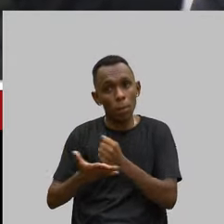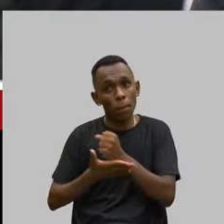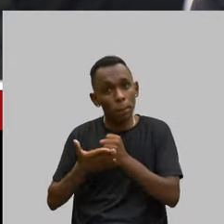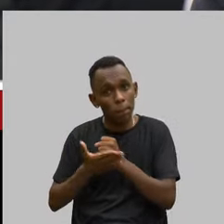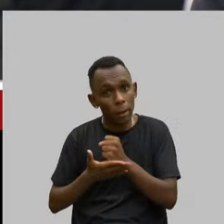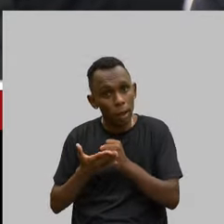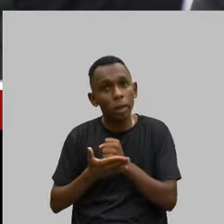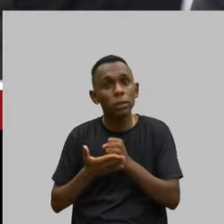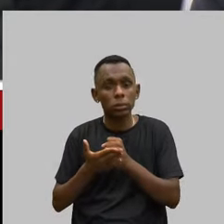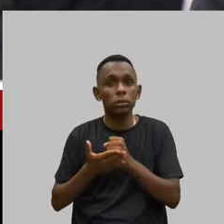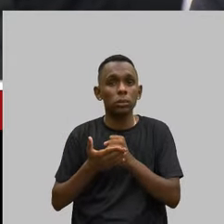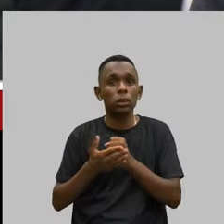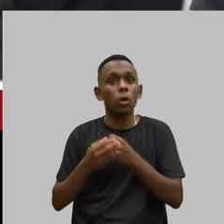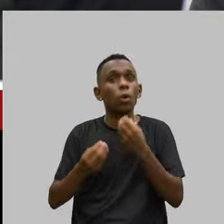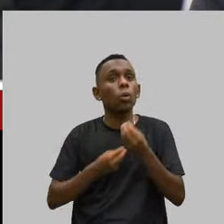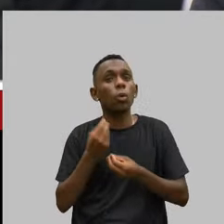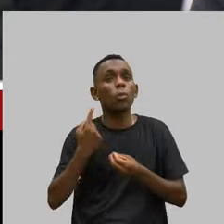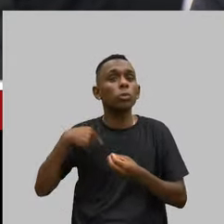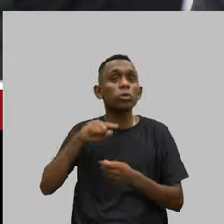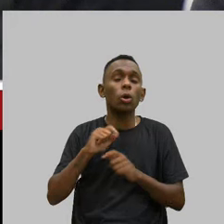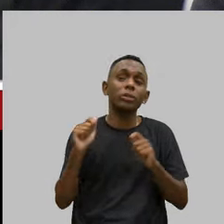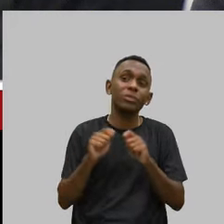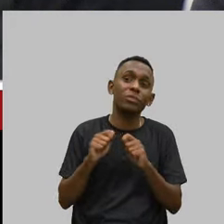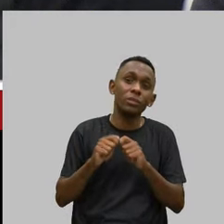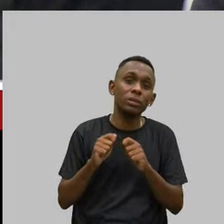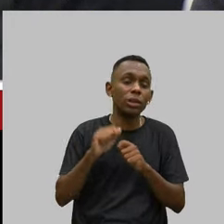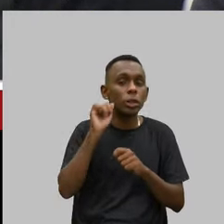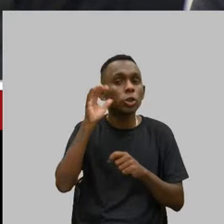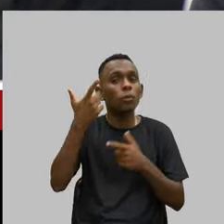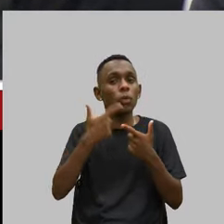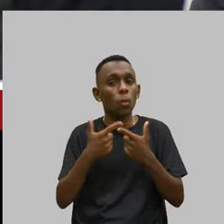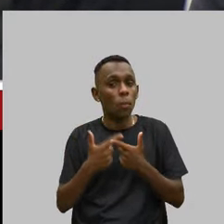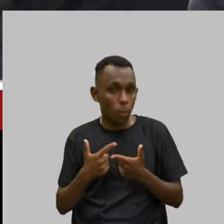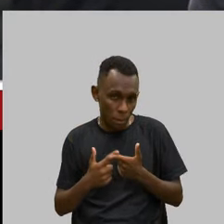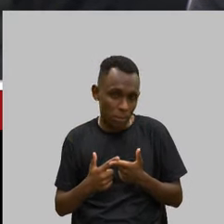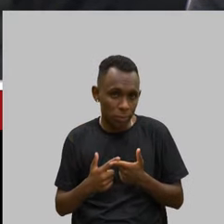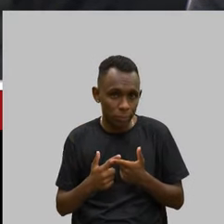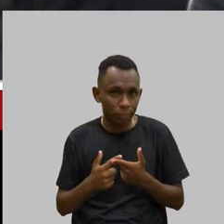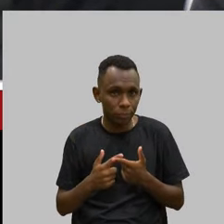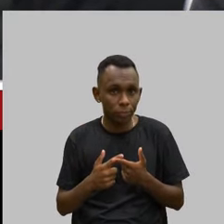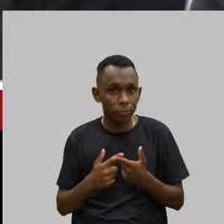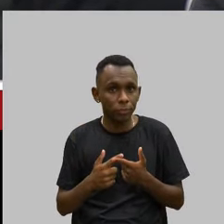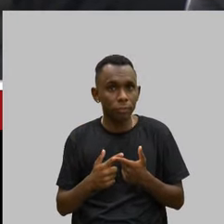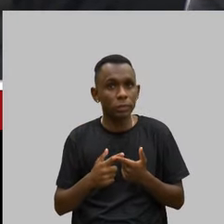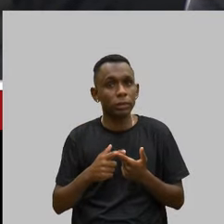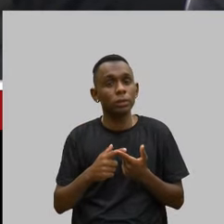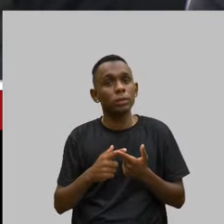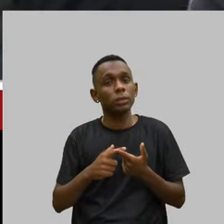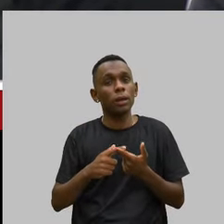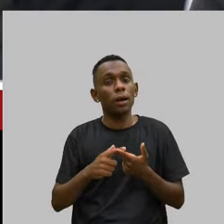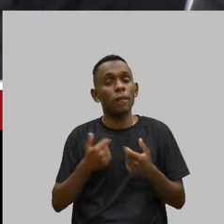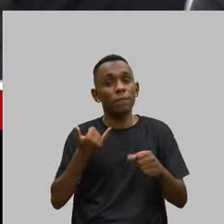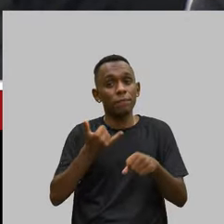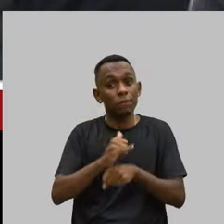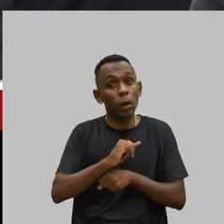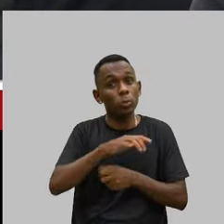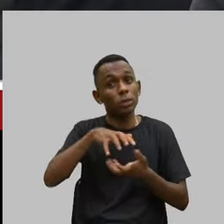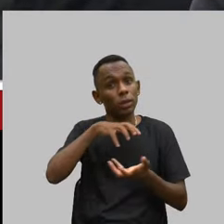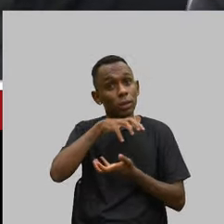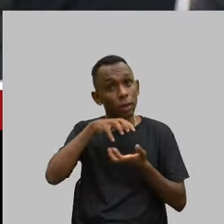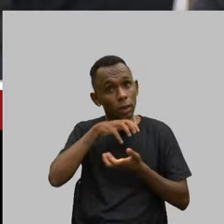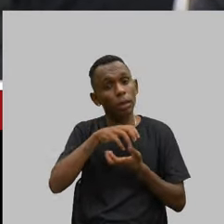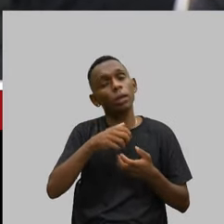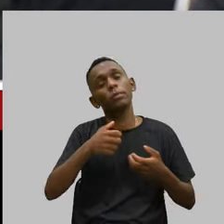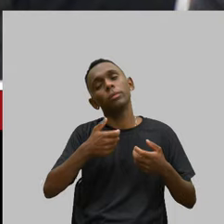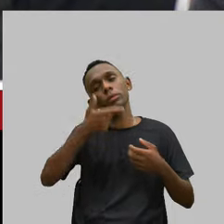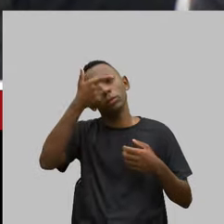juridicamente falando como é que a gente pode lidar com essa situação em termos de de da falta greve é importante reforçar mais uma vez que